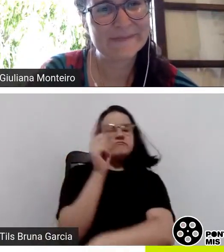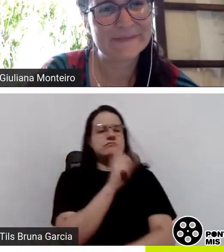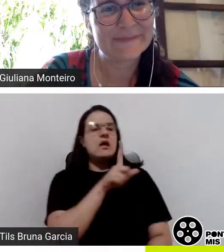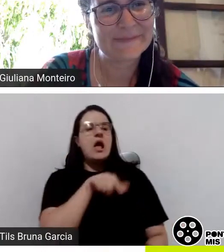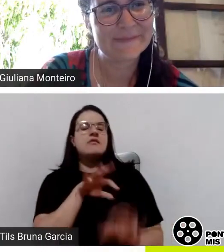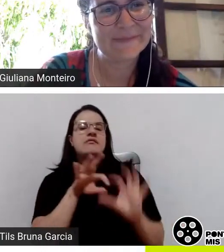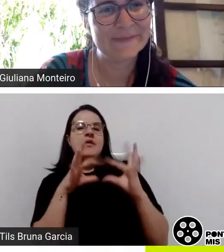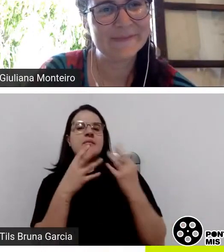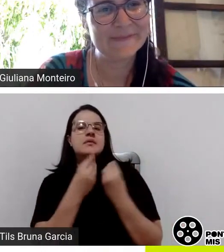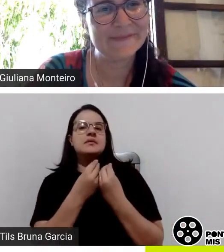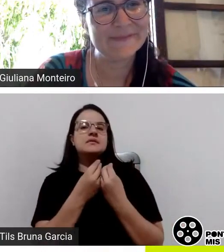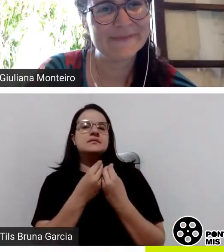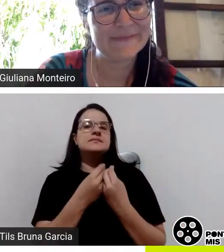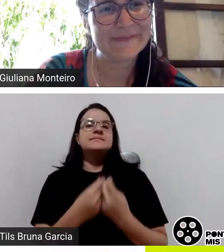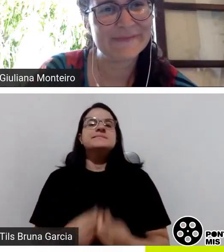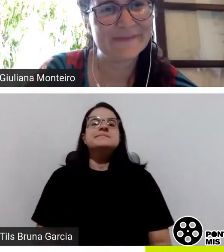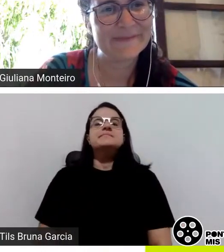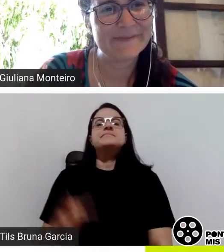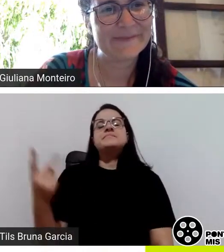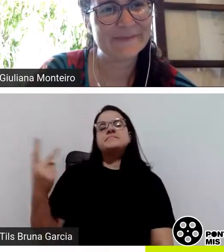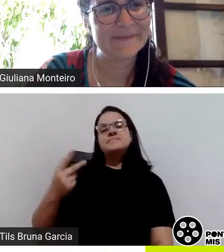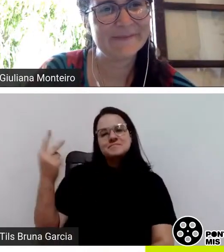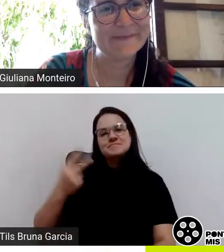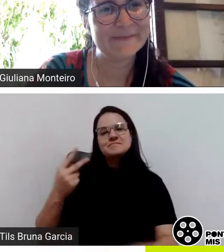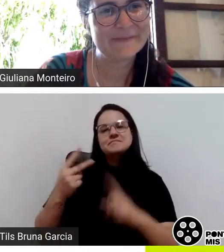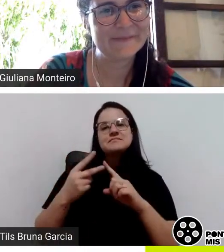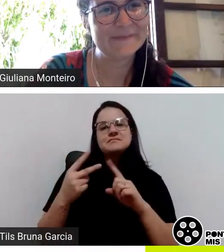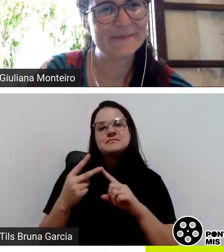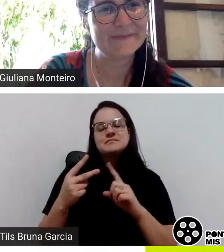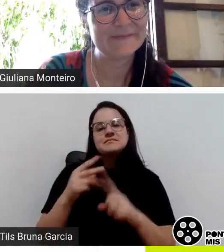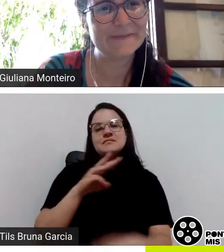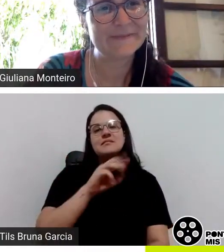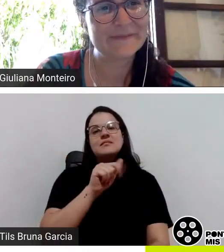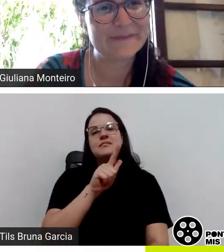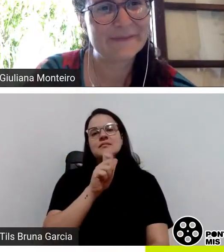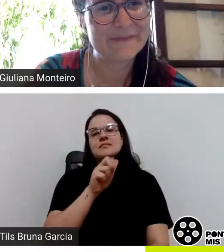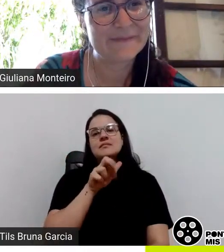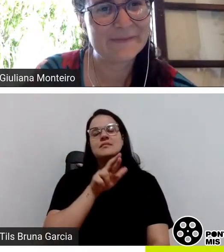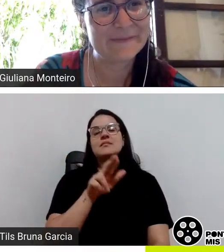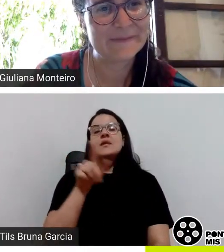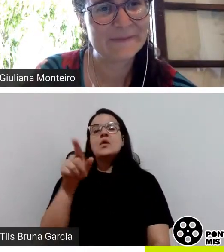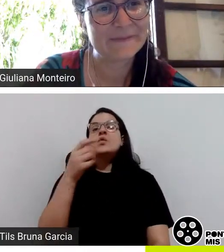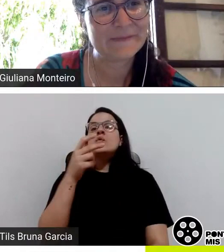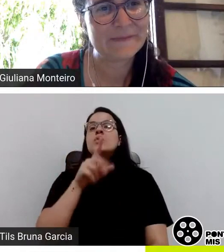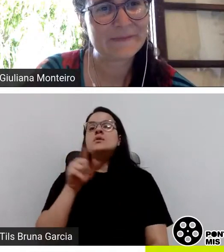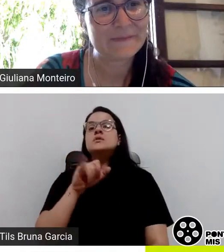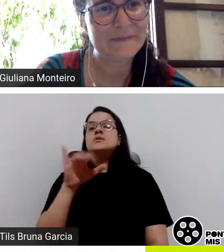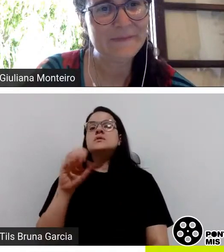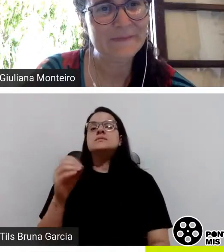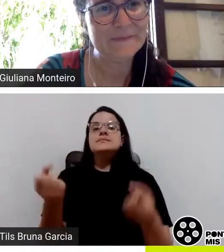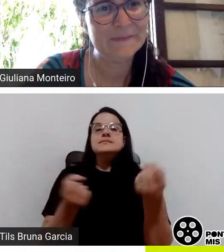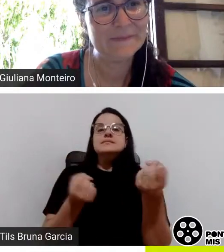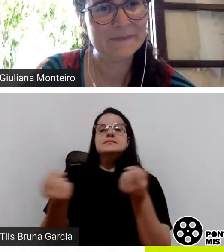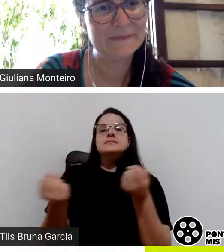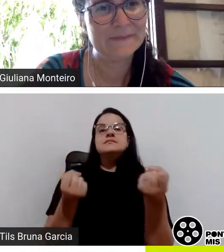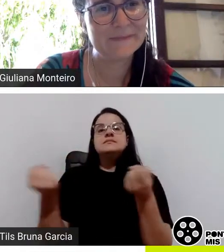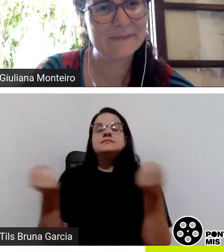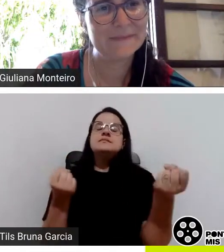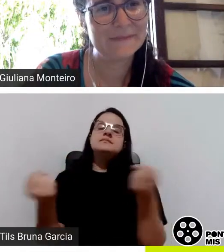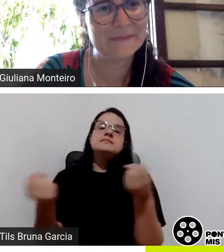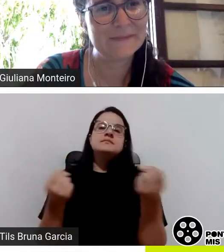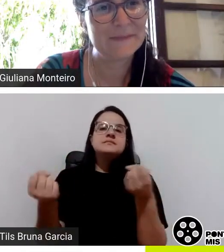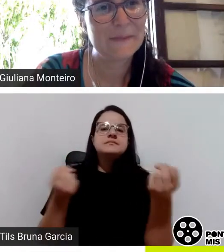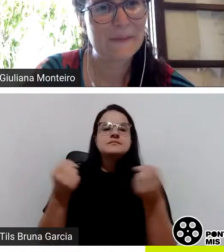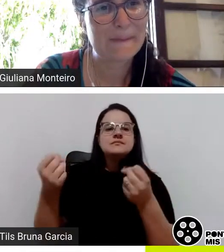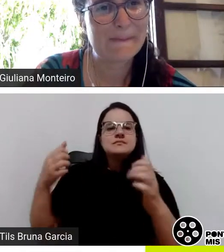improviso do Wagner e do Lázaro é quando o Zico está dirigindo o Joaquim ali, para como é que ele vai bater na Sirene,